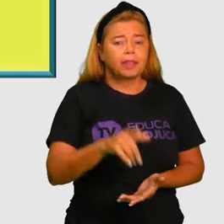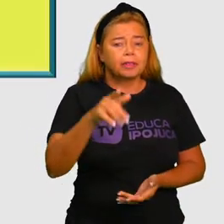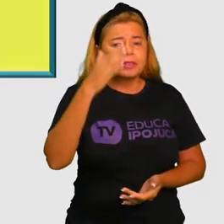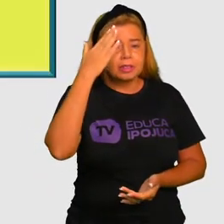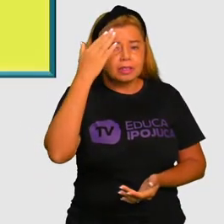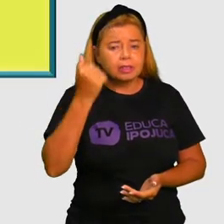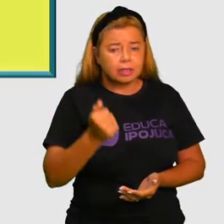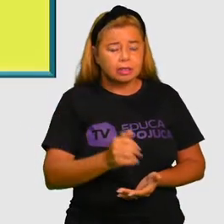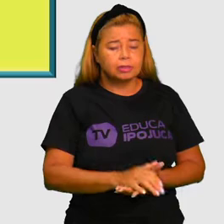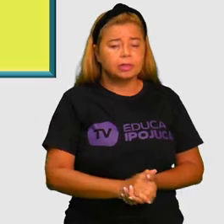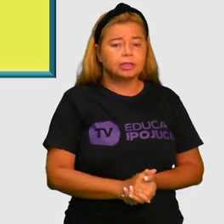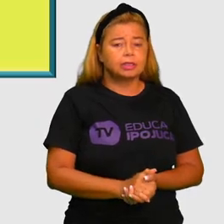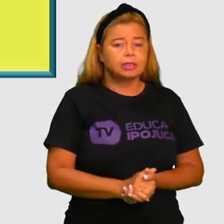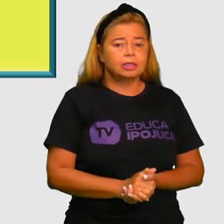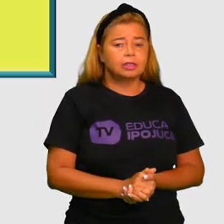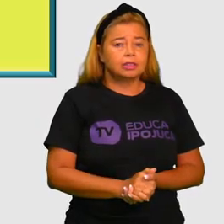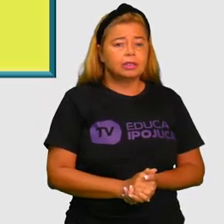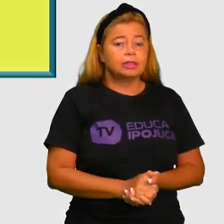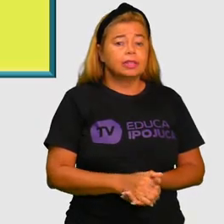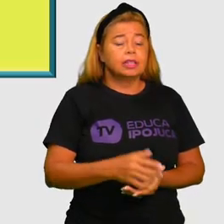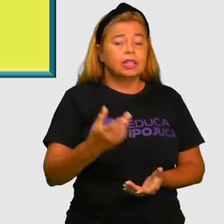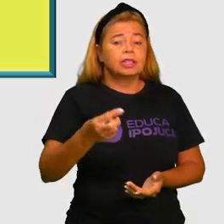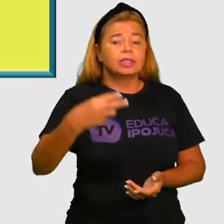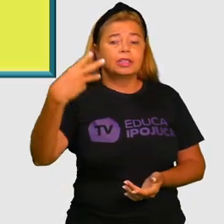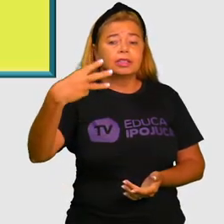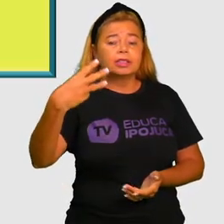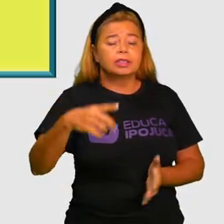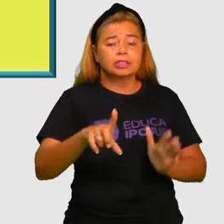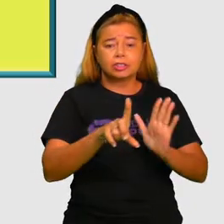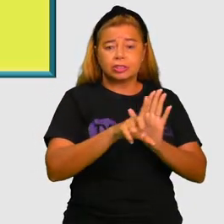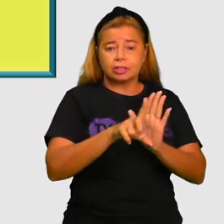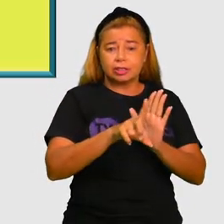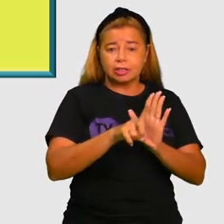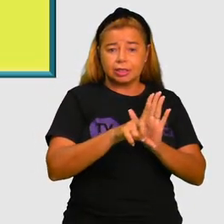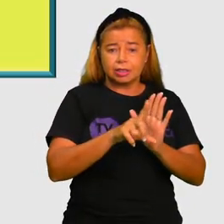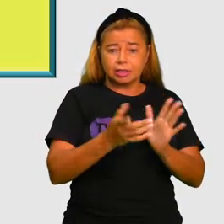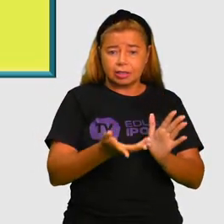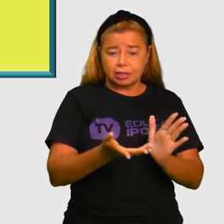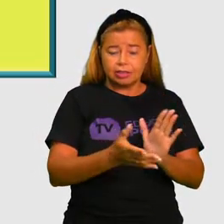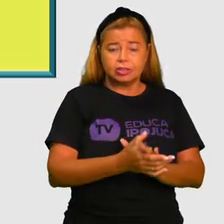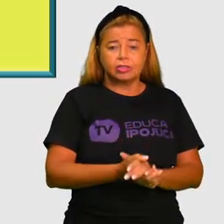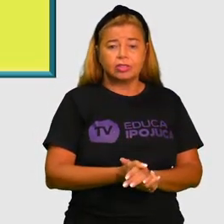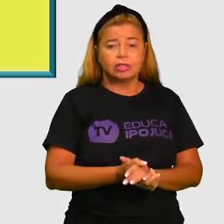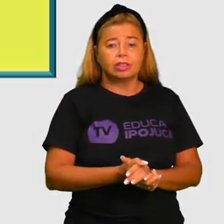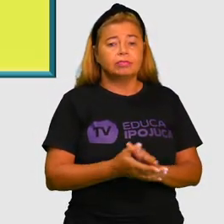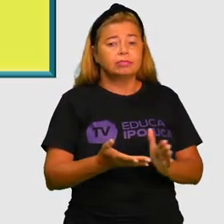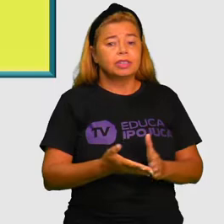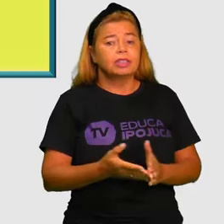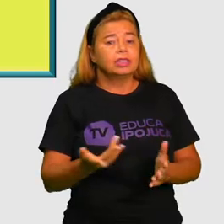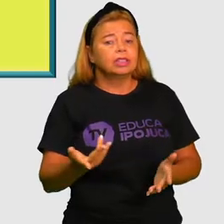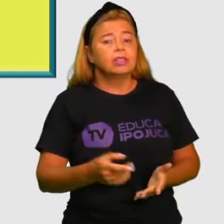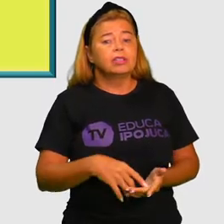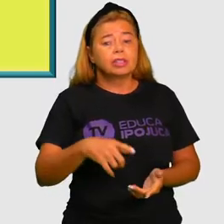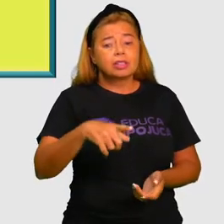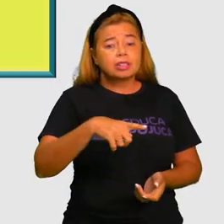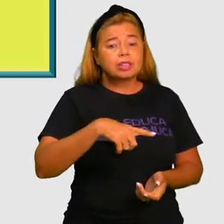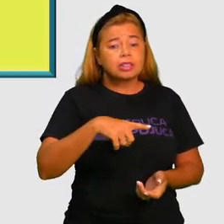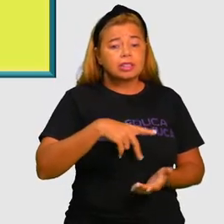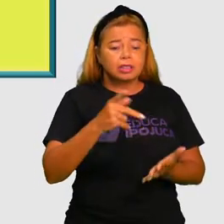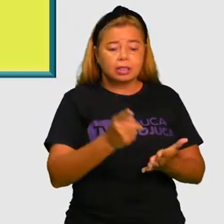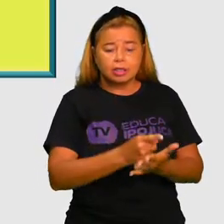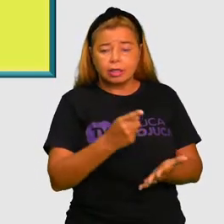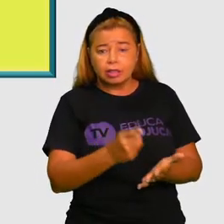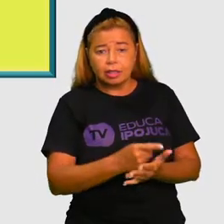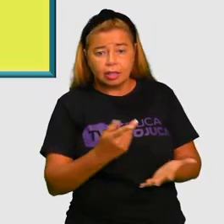eu coloquei para vocês três leis de Murphy se algo pode dar errado dará o pão sempre